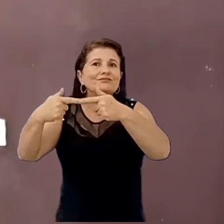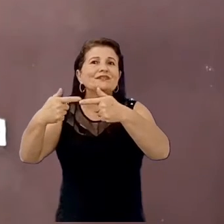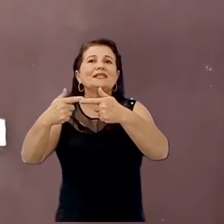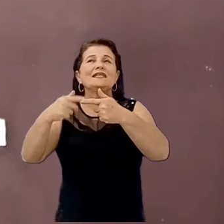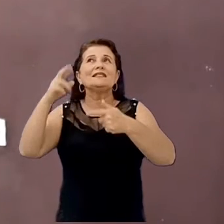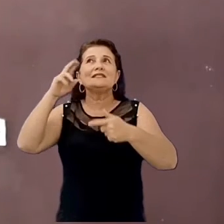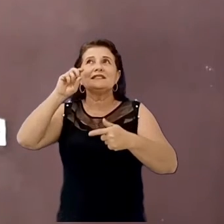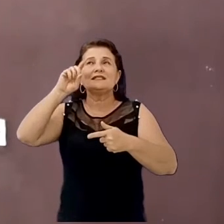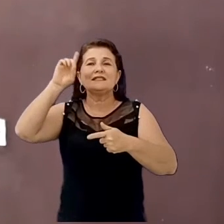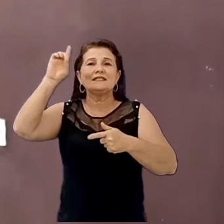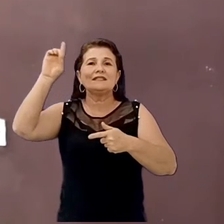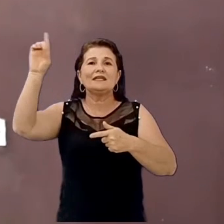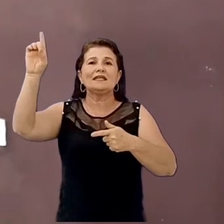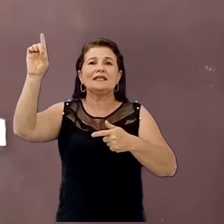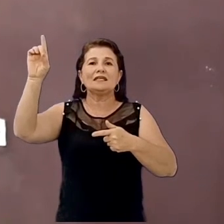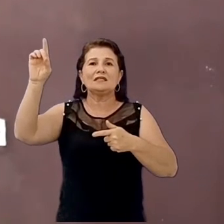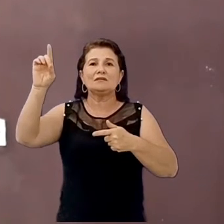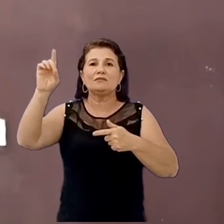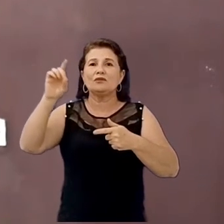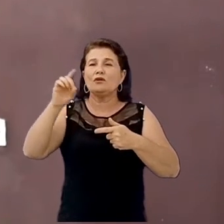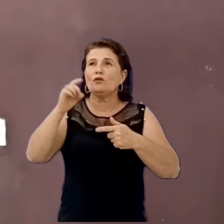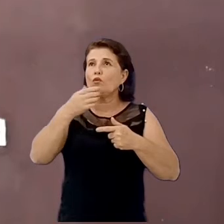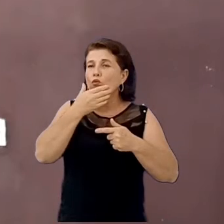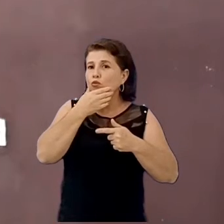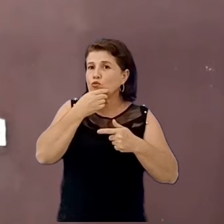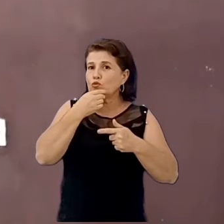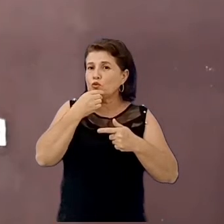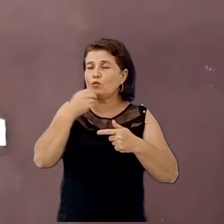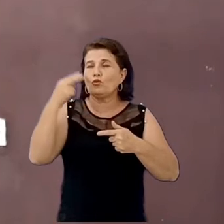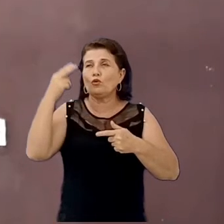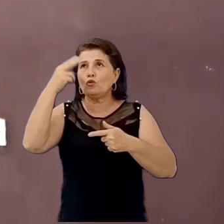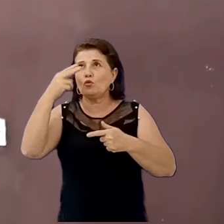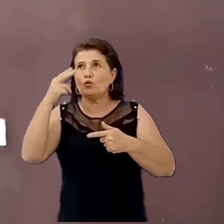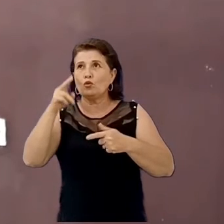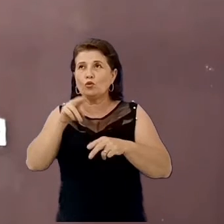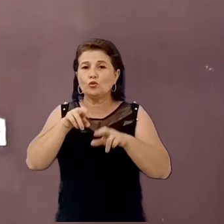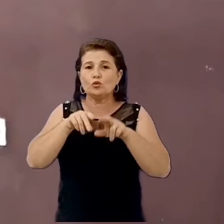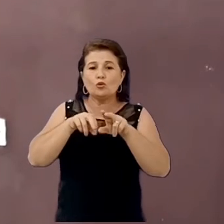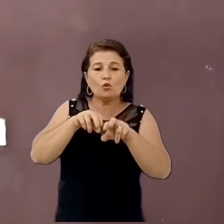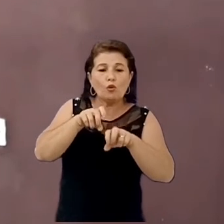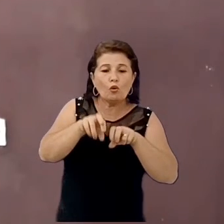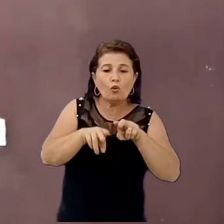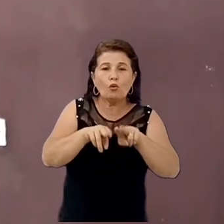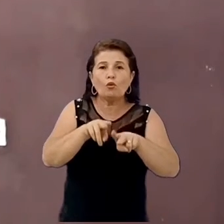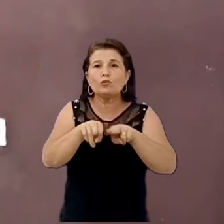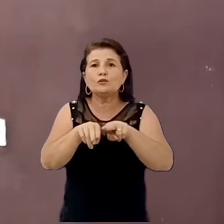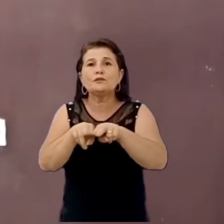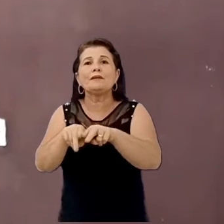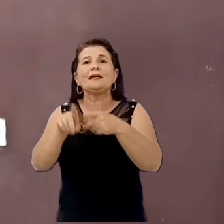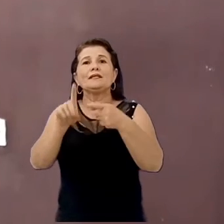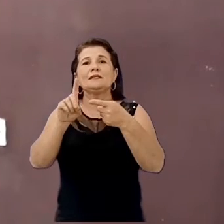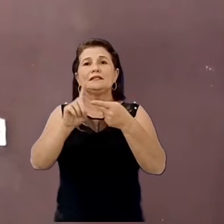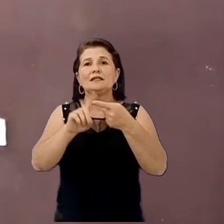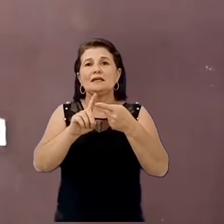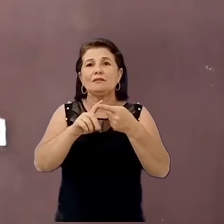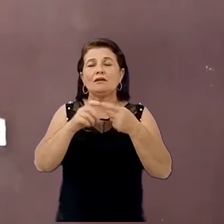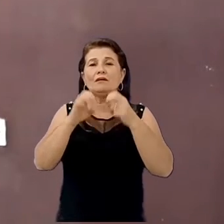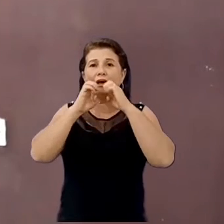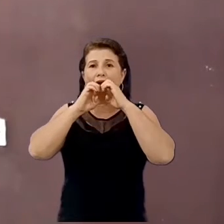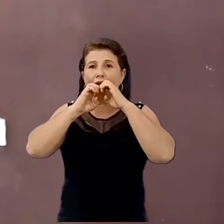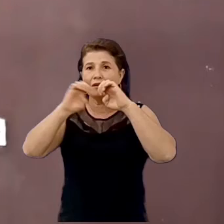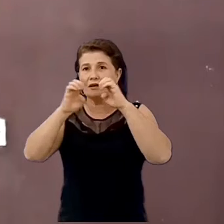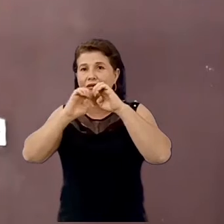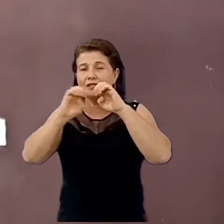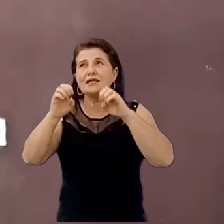Deus usa as bocas dos homens, os pés daqueles que evangelizam, para trazer o Evangelho e o Evangelho